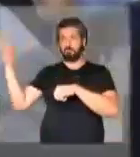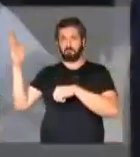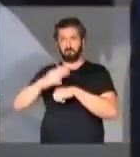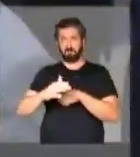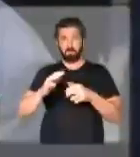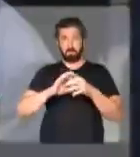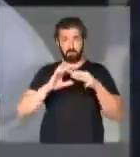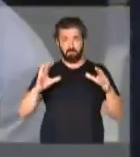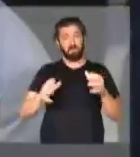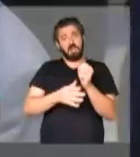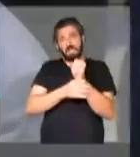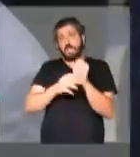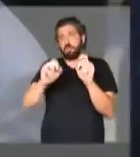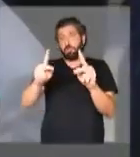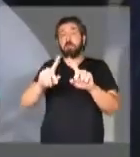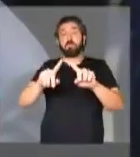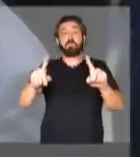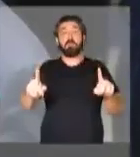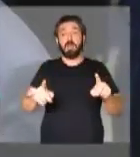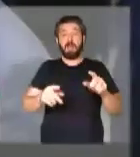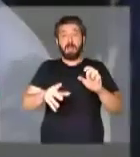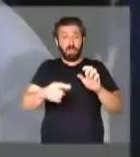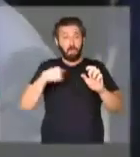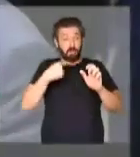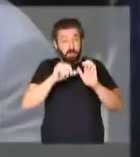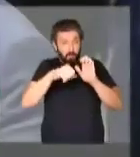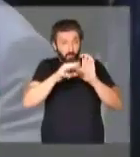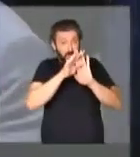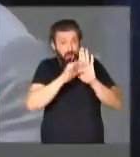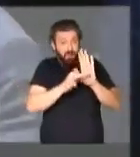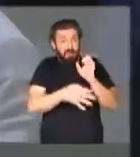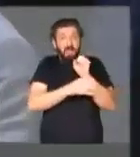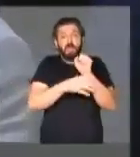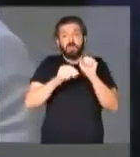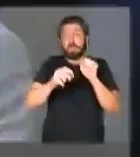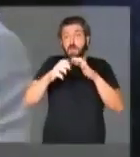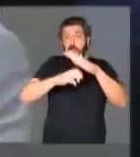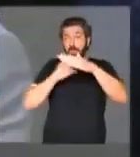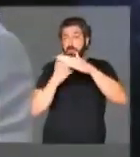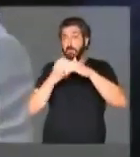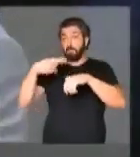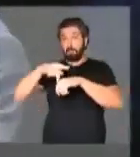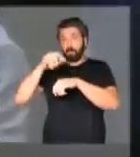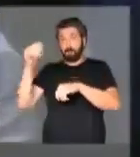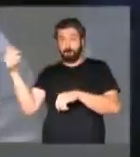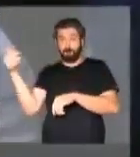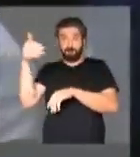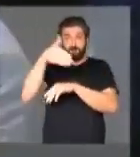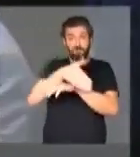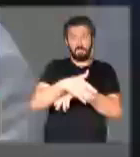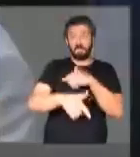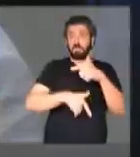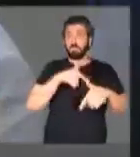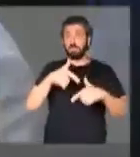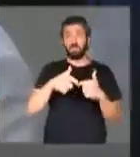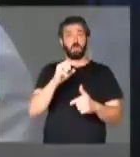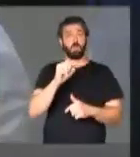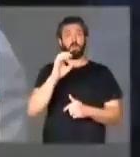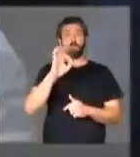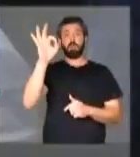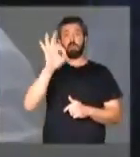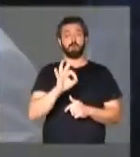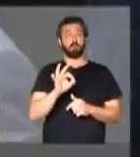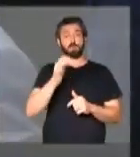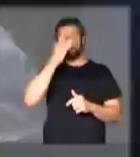estrangeiras já está garantido. O que essa emenda está tentando garantir é que essas empresas estrangeiras terão que trabalhar com 80%